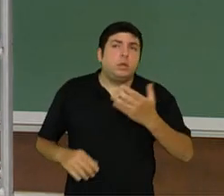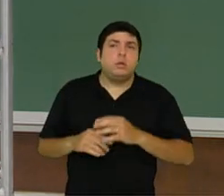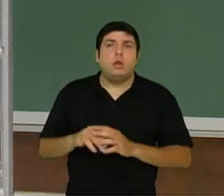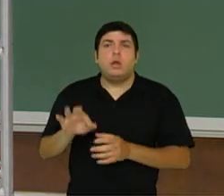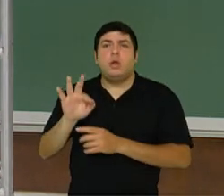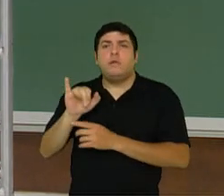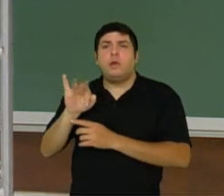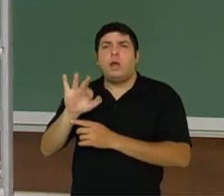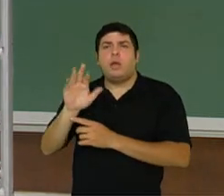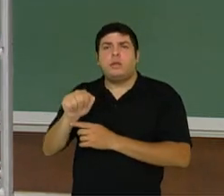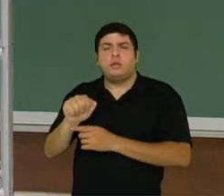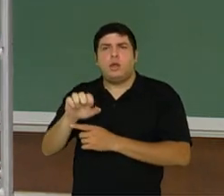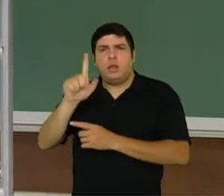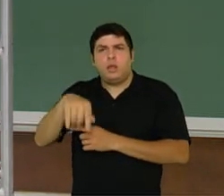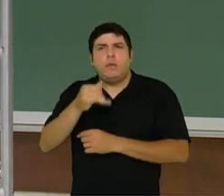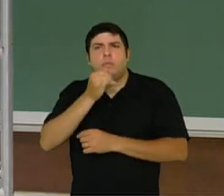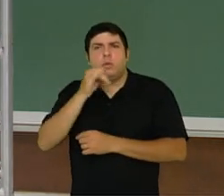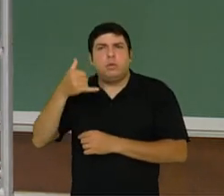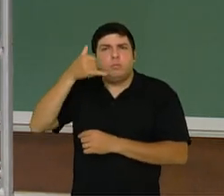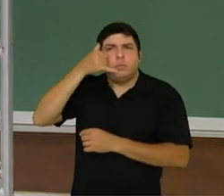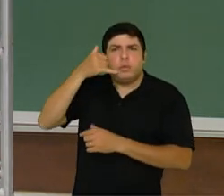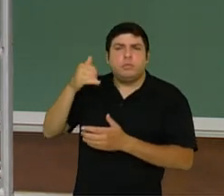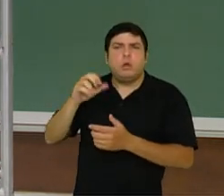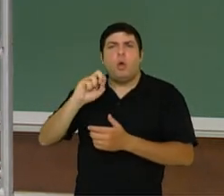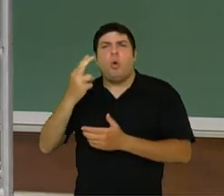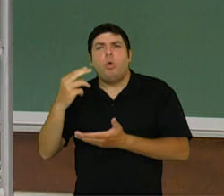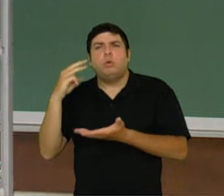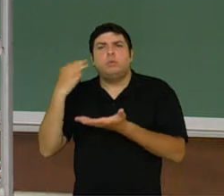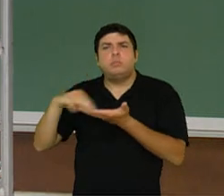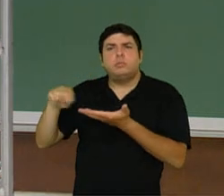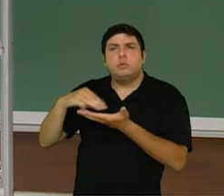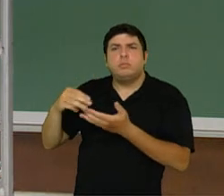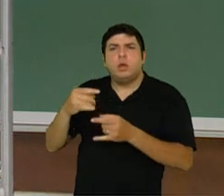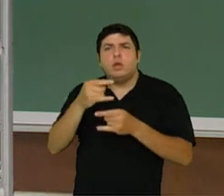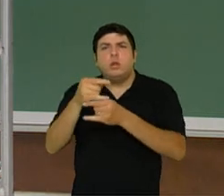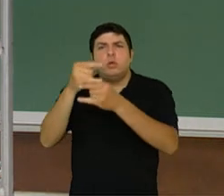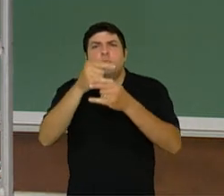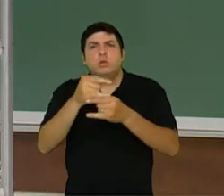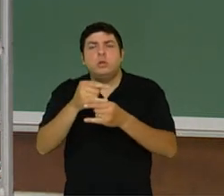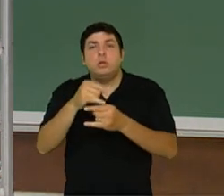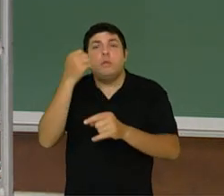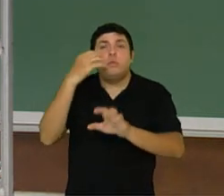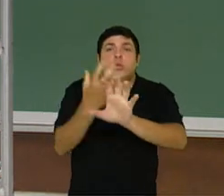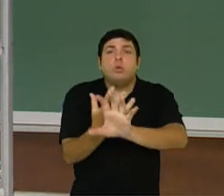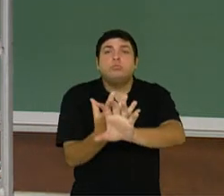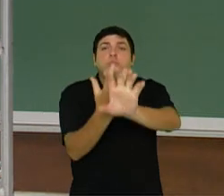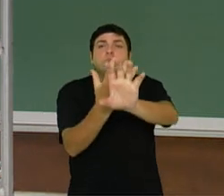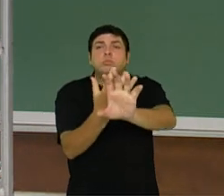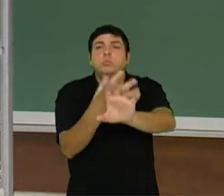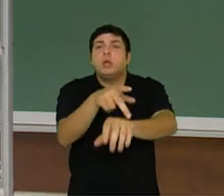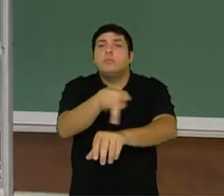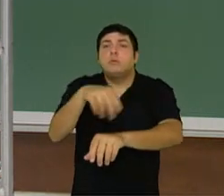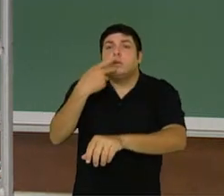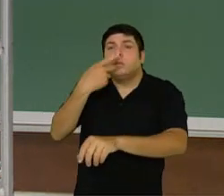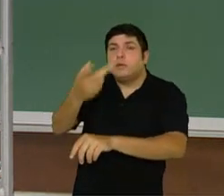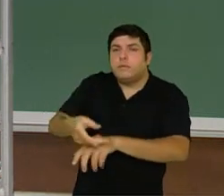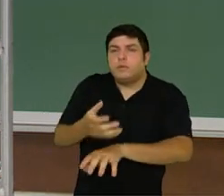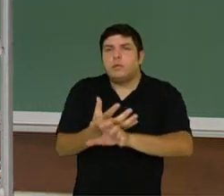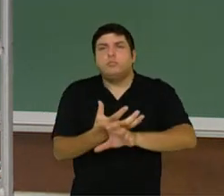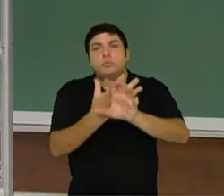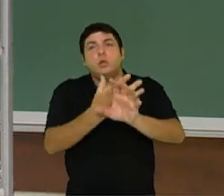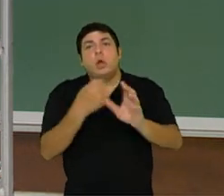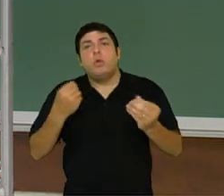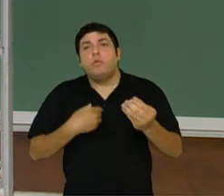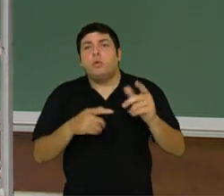com o canal, né? As conversas telefônicas, online, o Meet, o Zoom. Abre aí a câmera, a professora fala, né? Olha aqui, vamos tirar um print